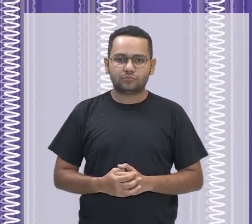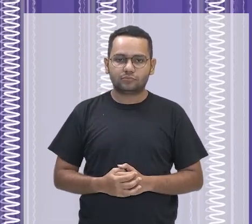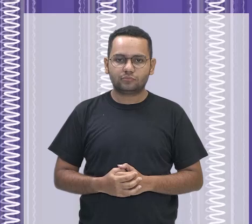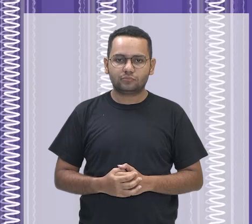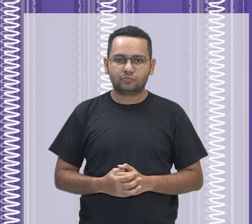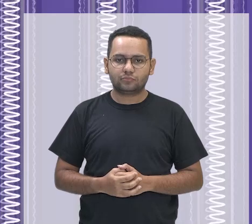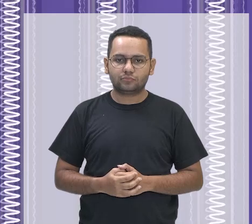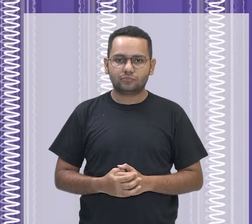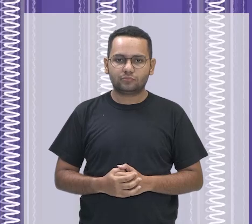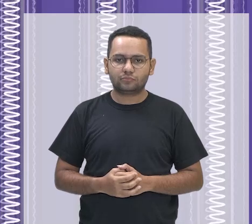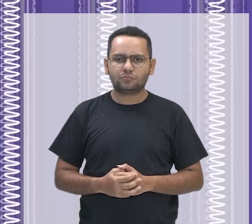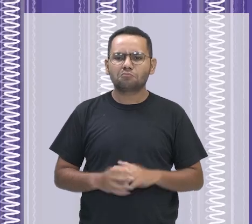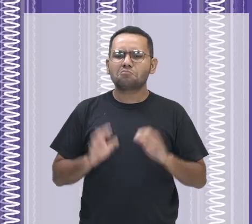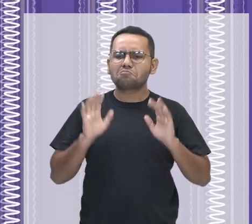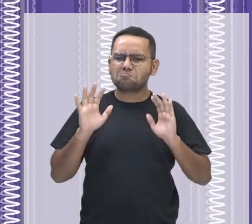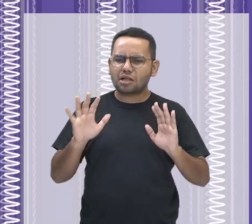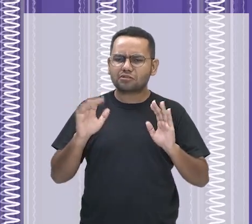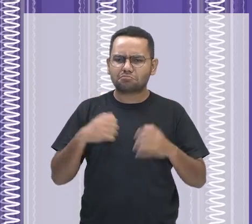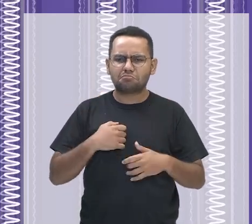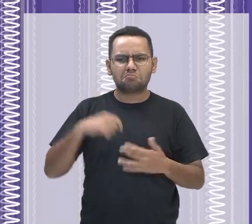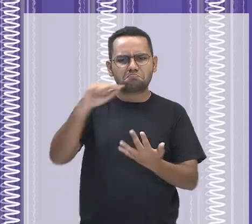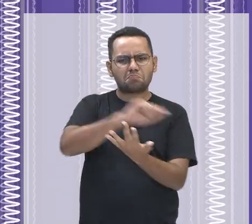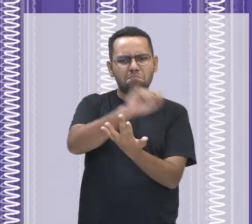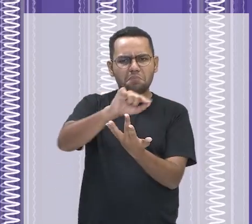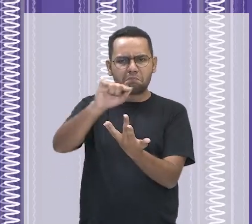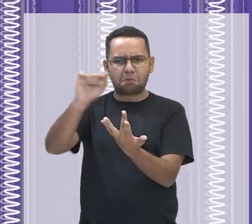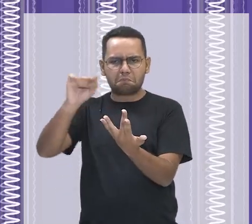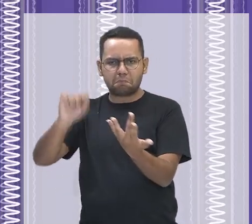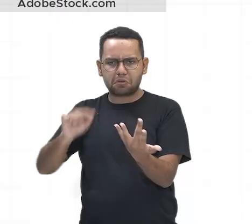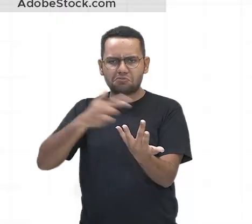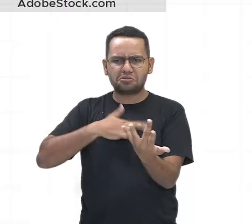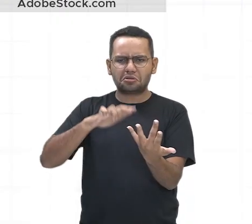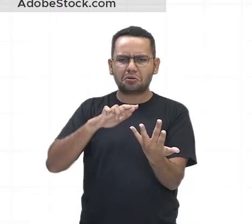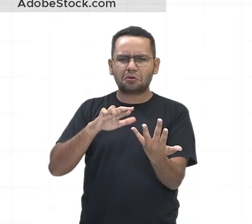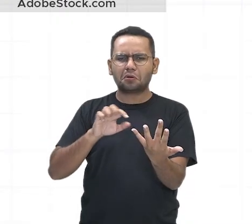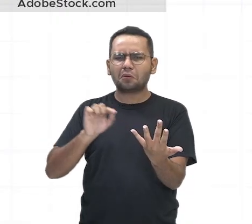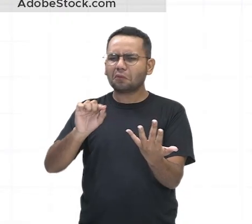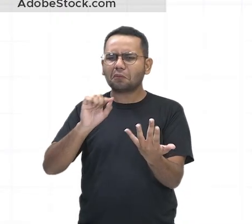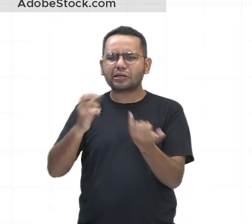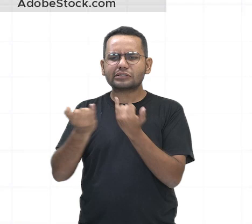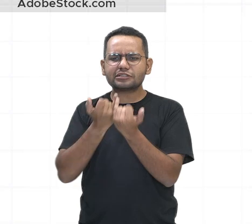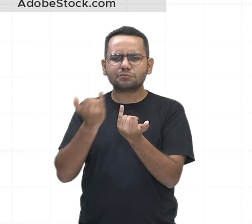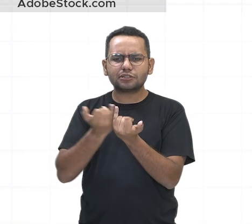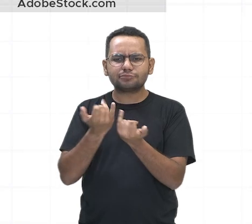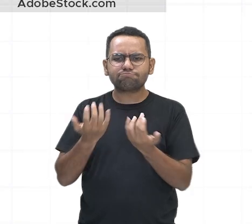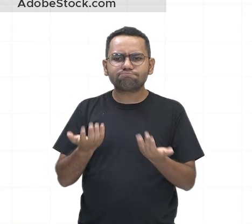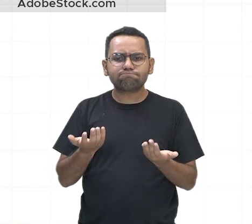as grandes religiões. Nós vamos ver na próxima cartela.